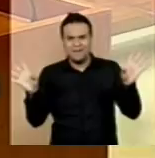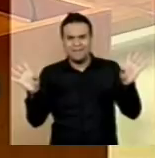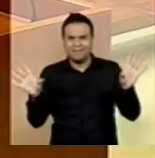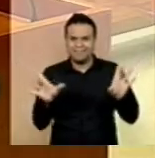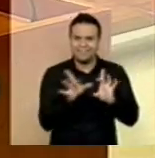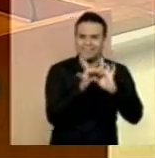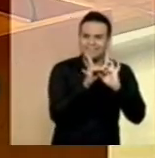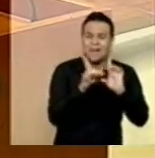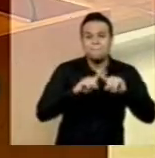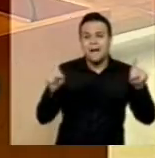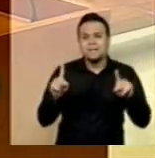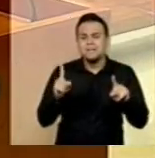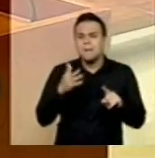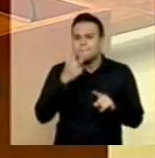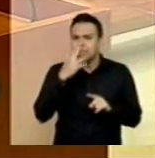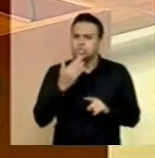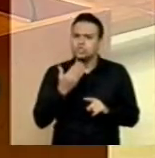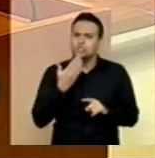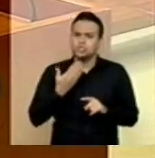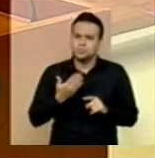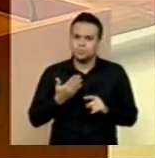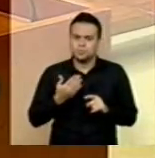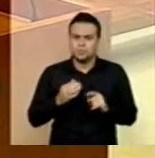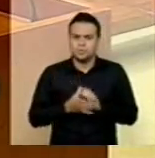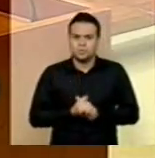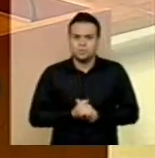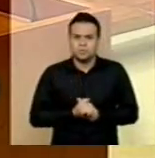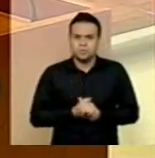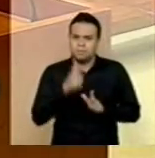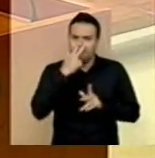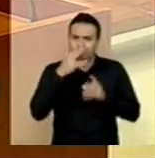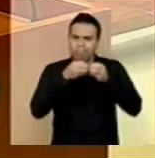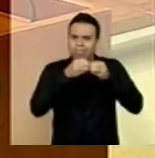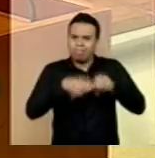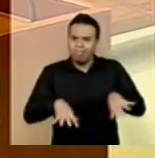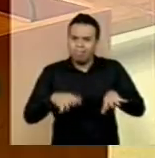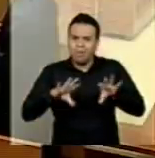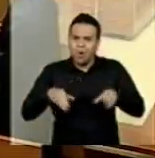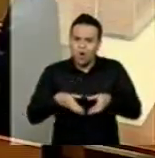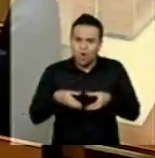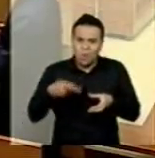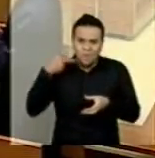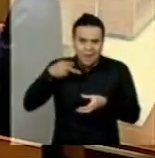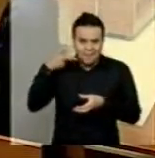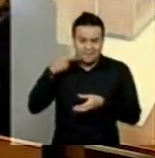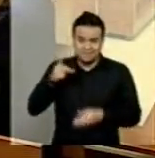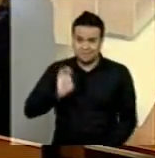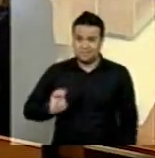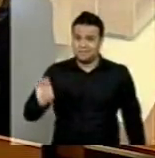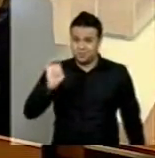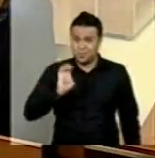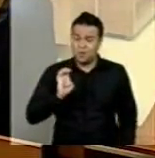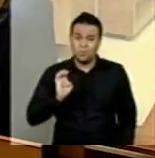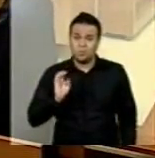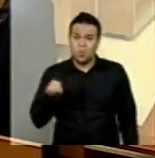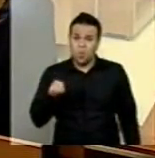de se prejudicar a imunidade formal dos parlamentares estaduais. Ou seja, você invoca